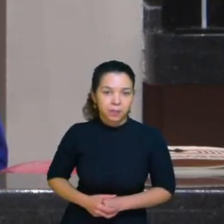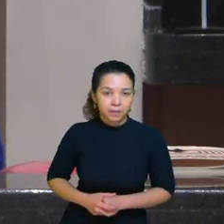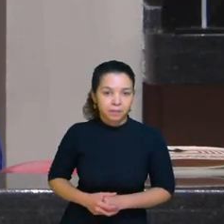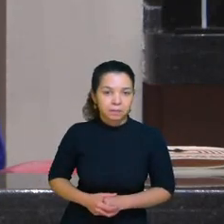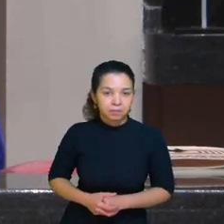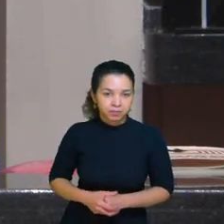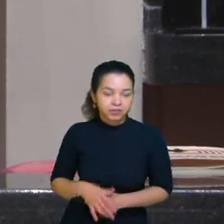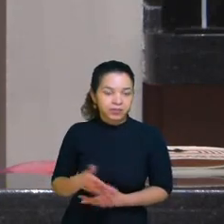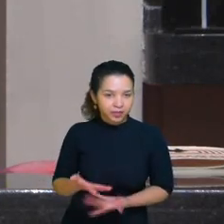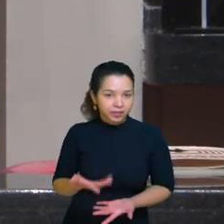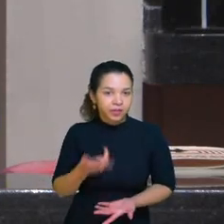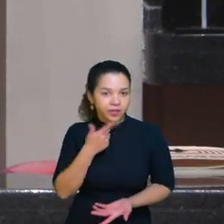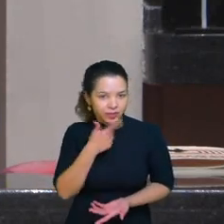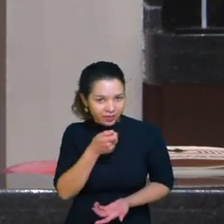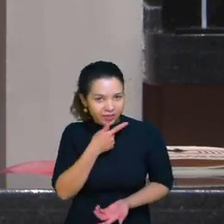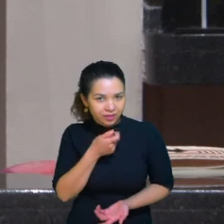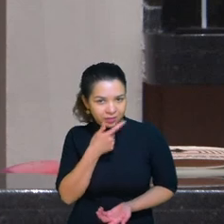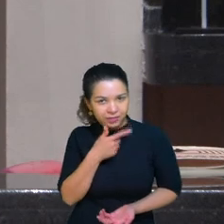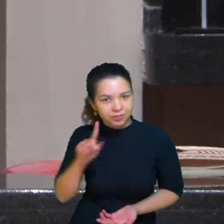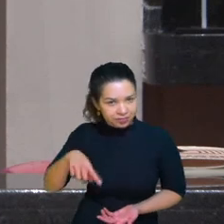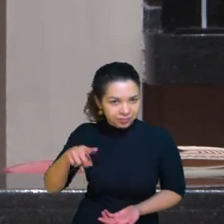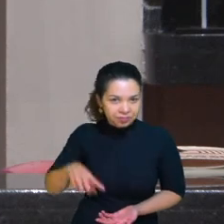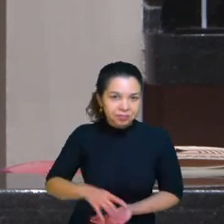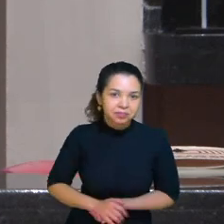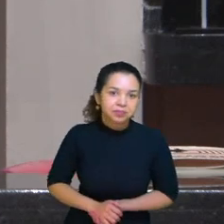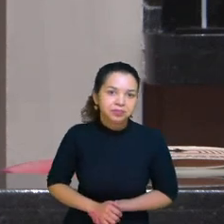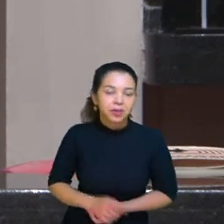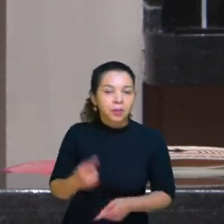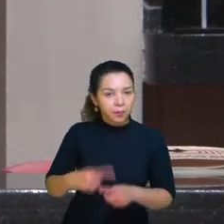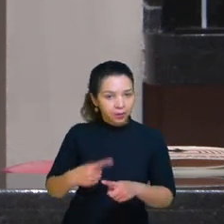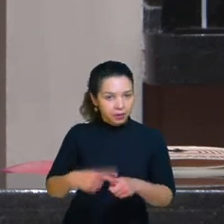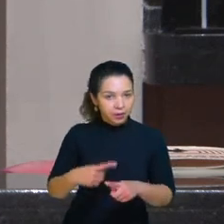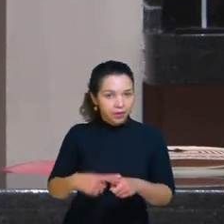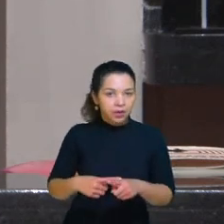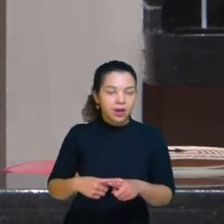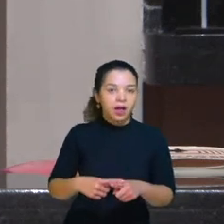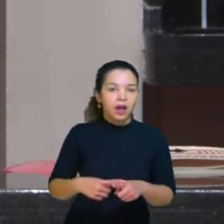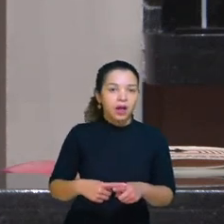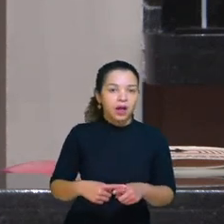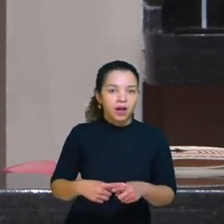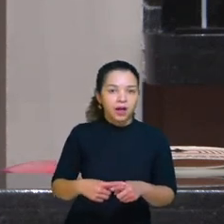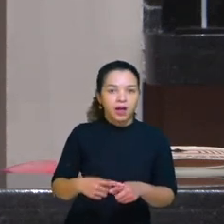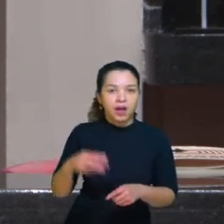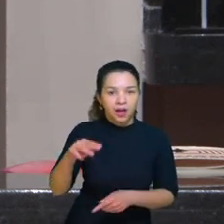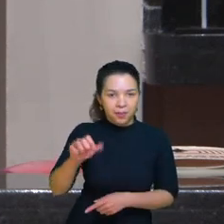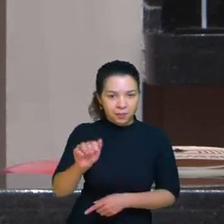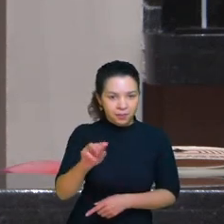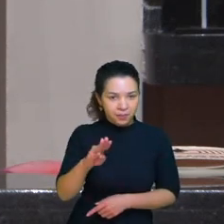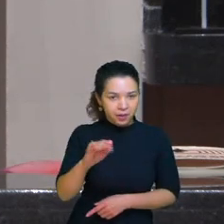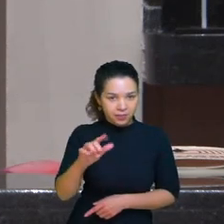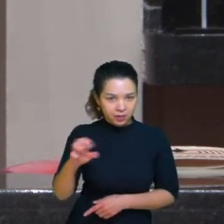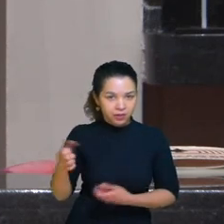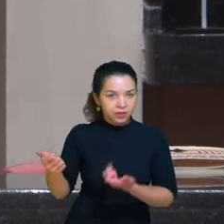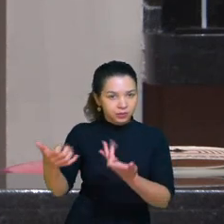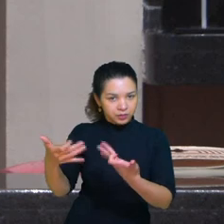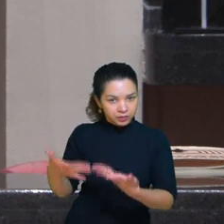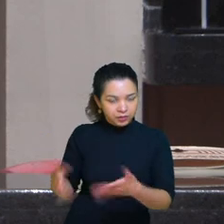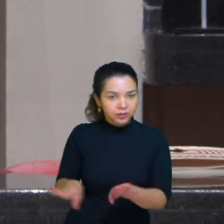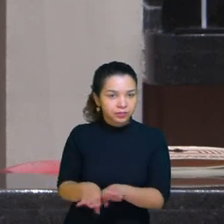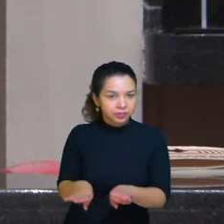engraçado né rilon porque aile a tua fala trouxe para nós também